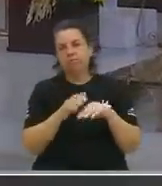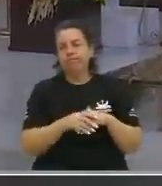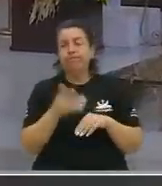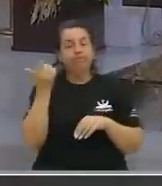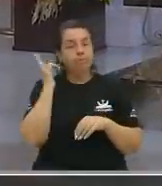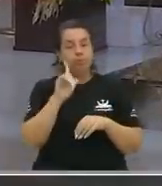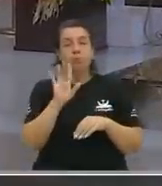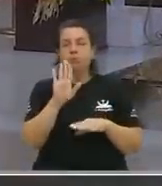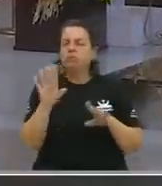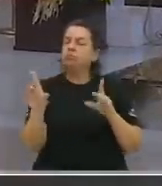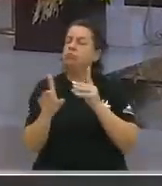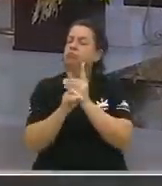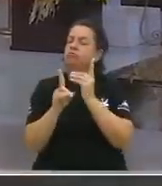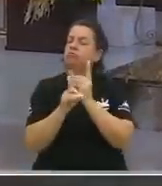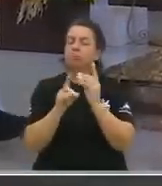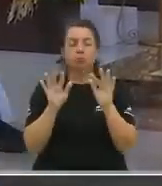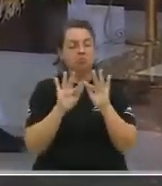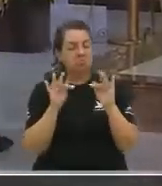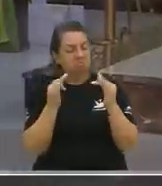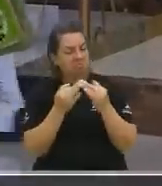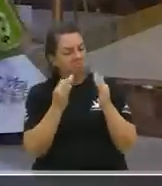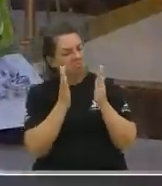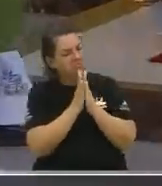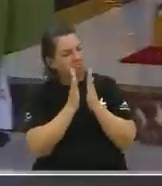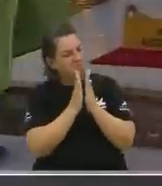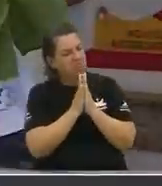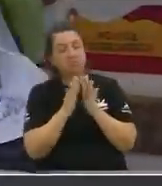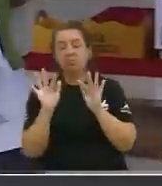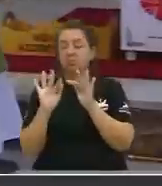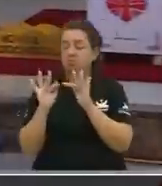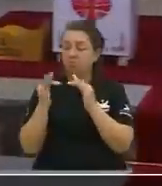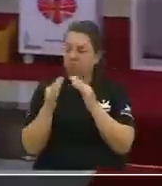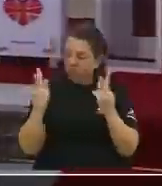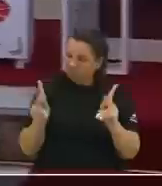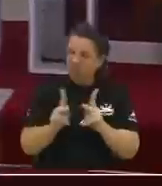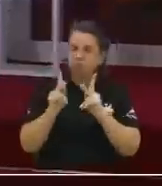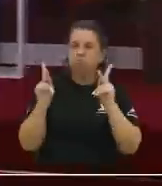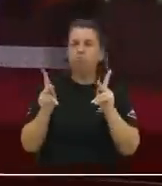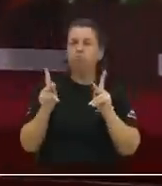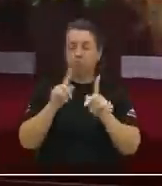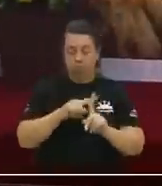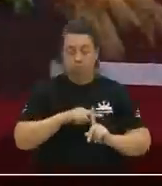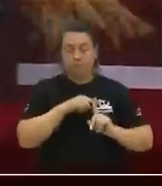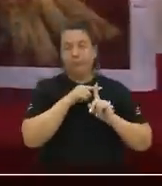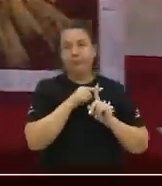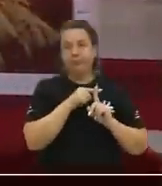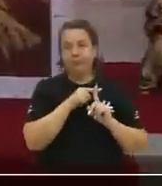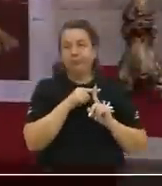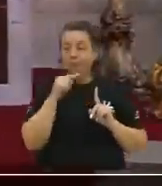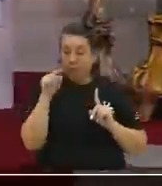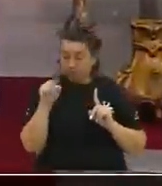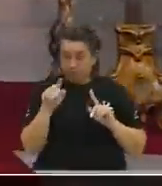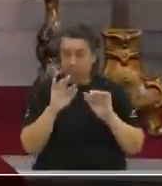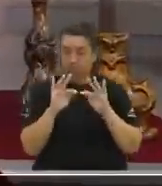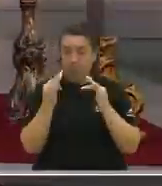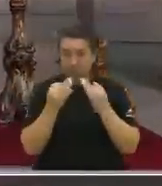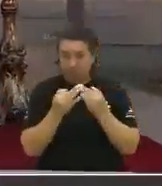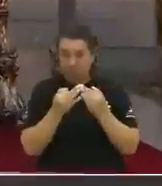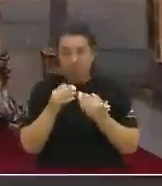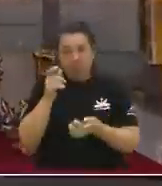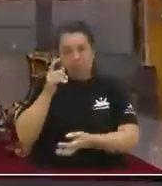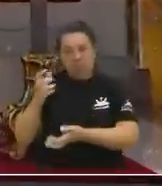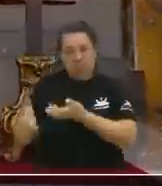Quando se encontra uma família que reza, uma família de valores cristãos, o inimigo tem muito